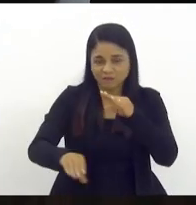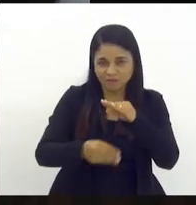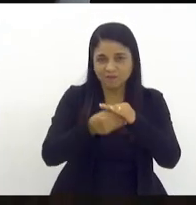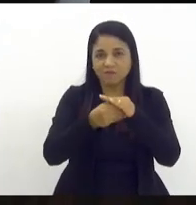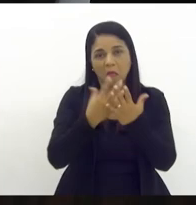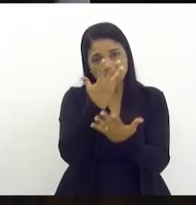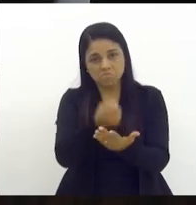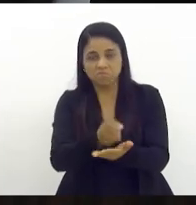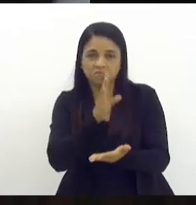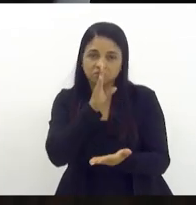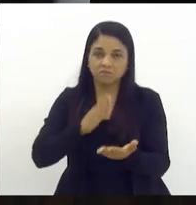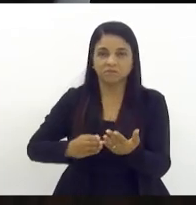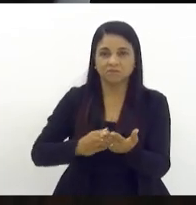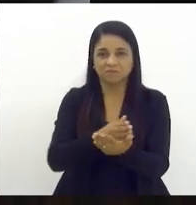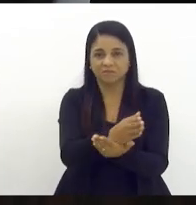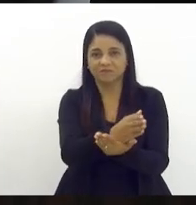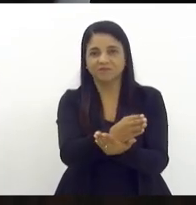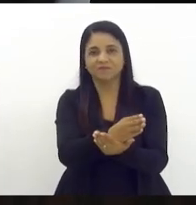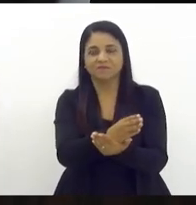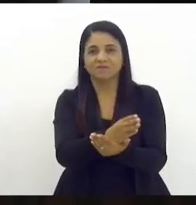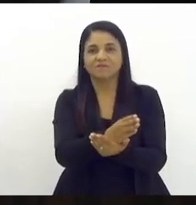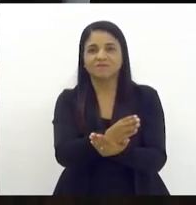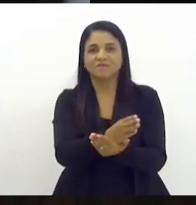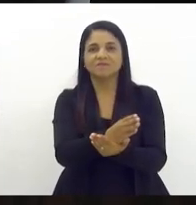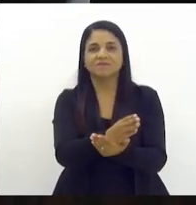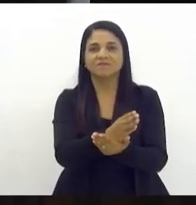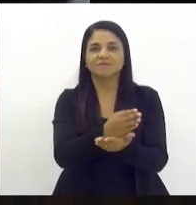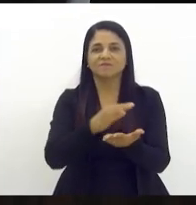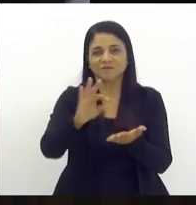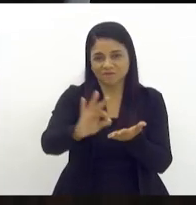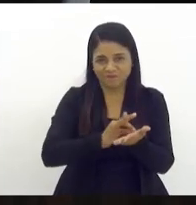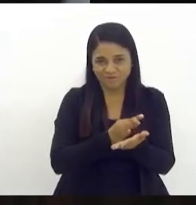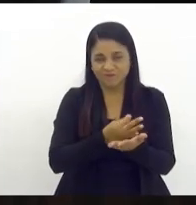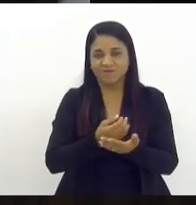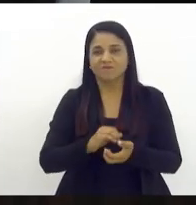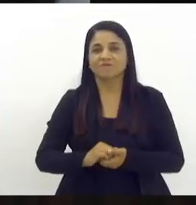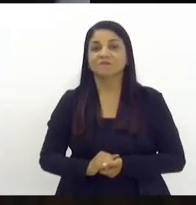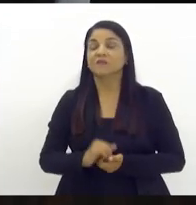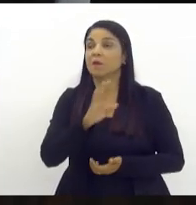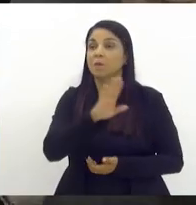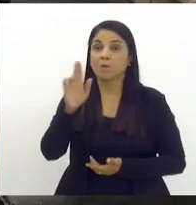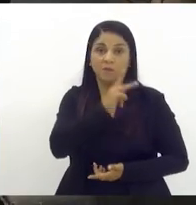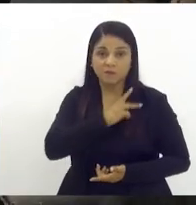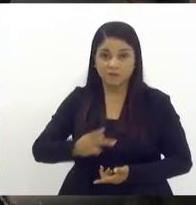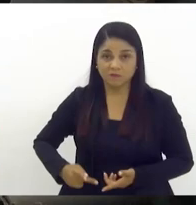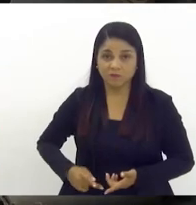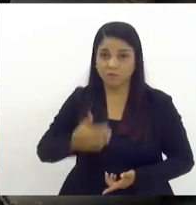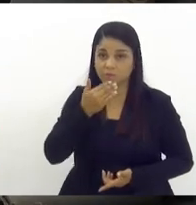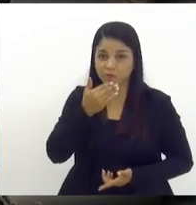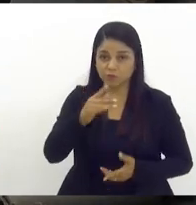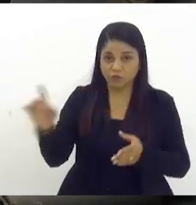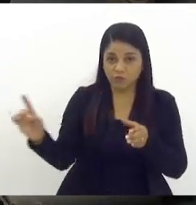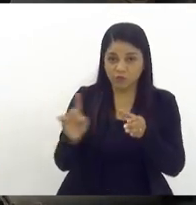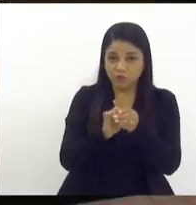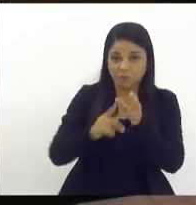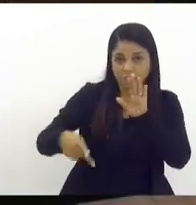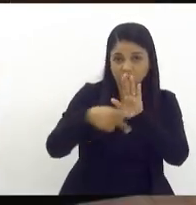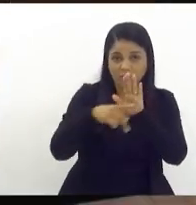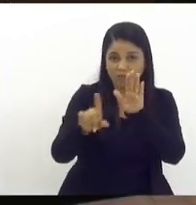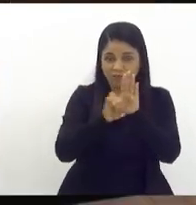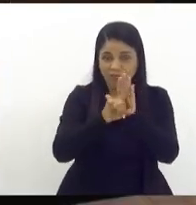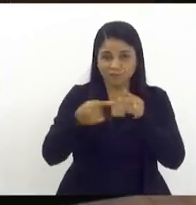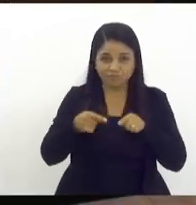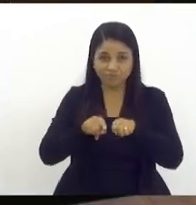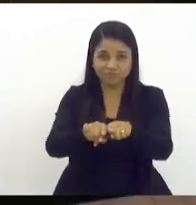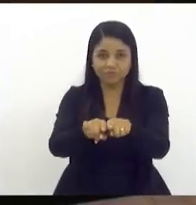que aprovam, permaneçam como estão. Aprovado. Vai autógrafo. Presidente, queria pedir coautoria desse projeto de extrema